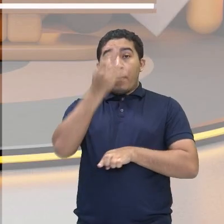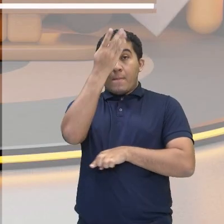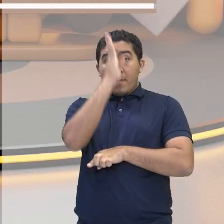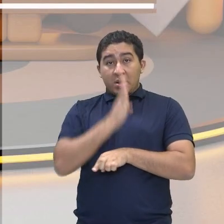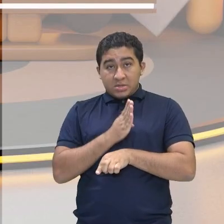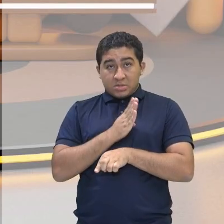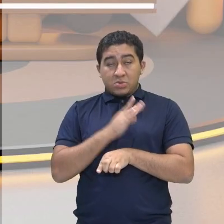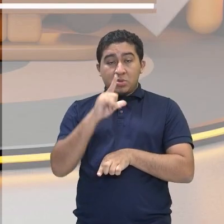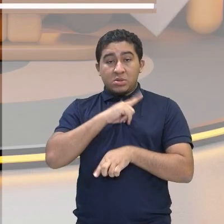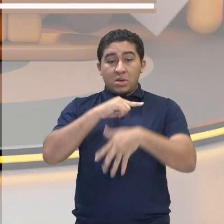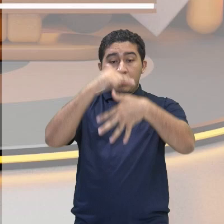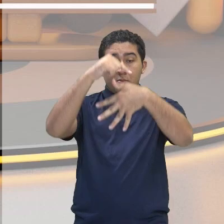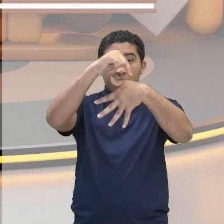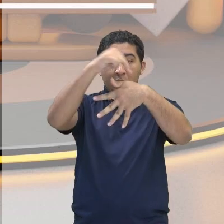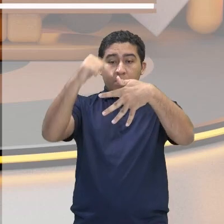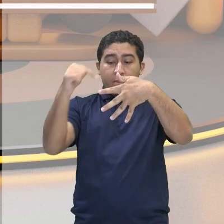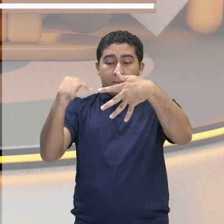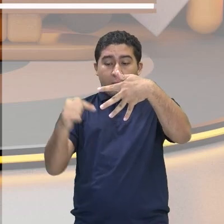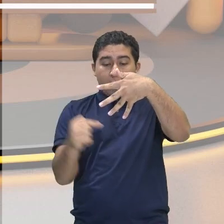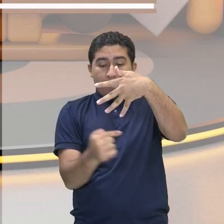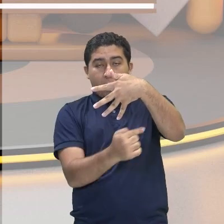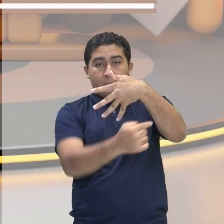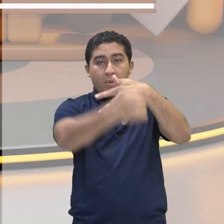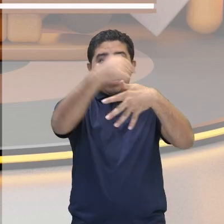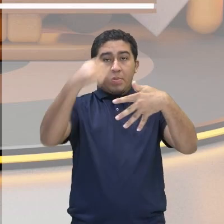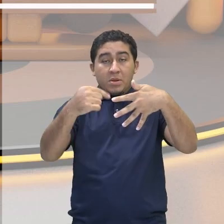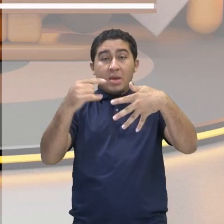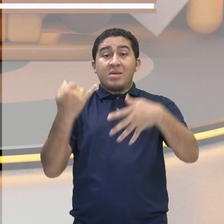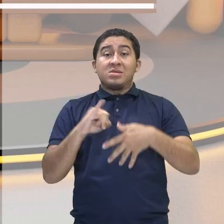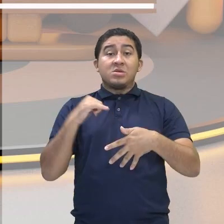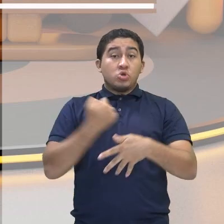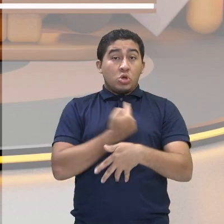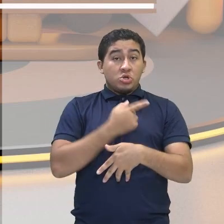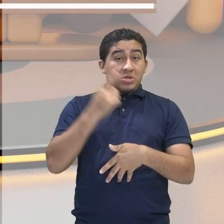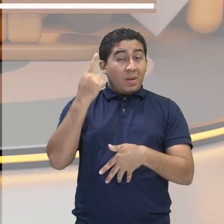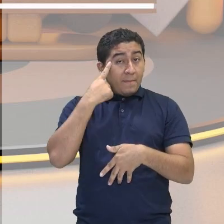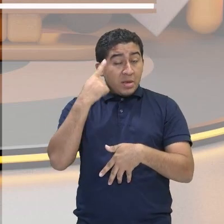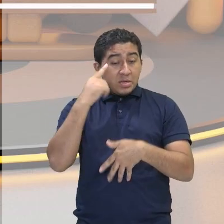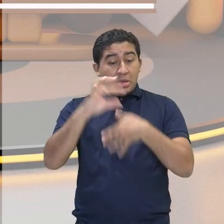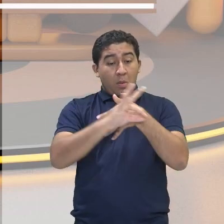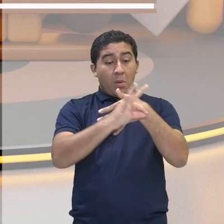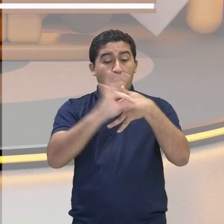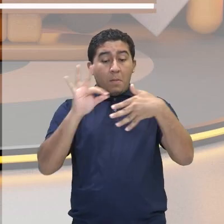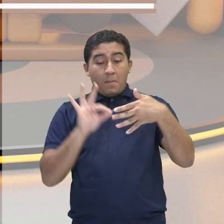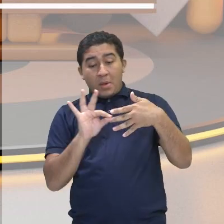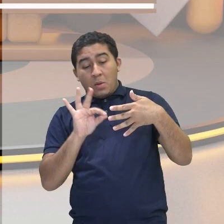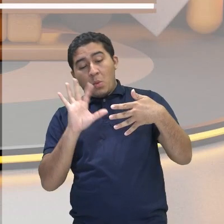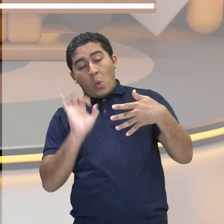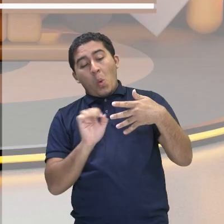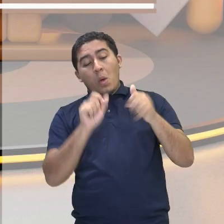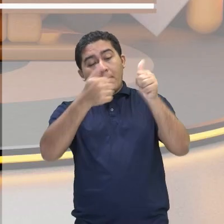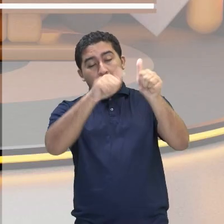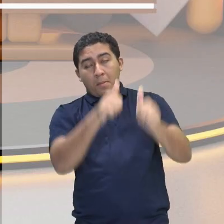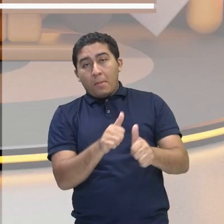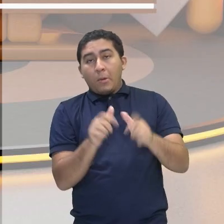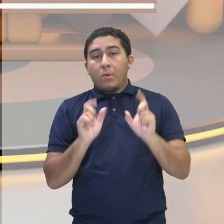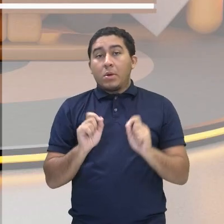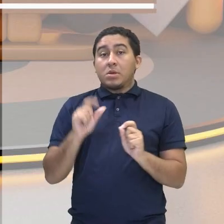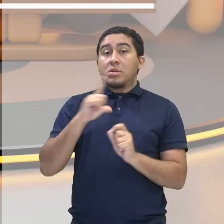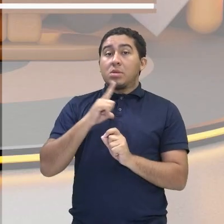da questão do nosso país, dessa extensão territorial, o que a gente tem?